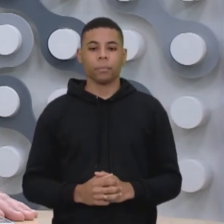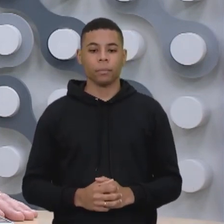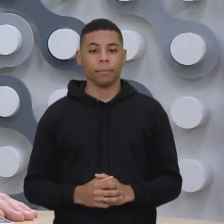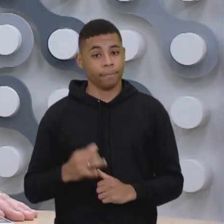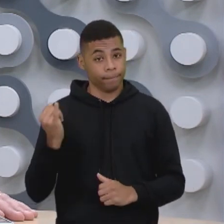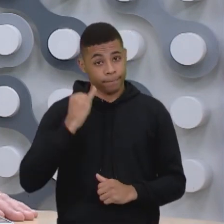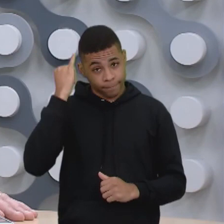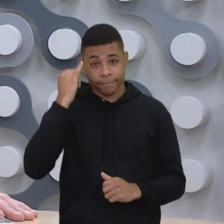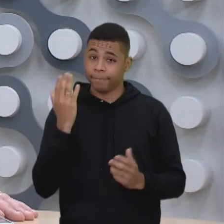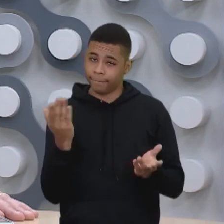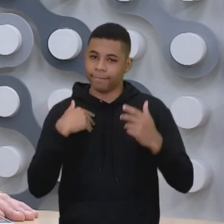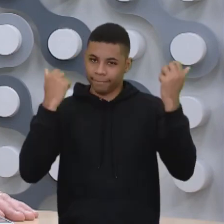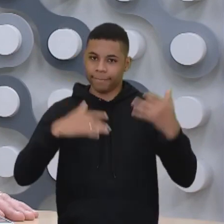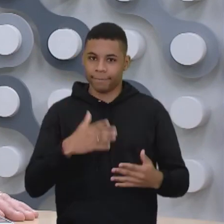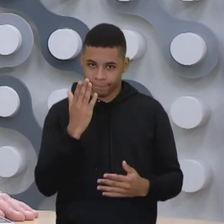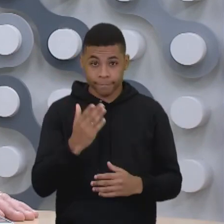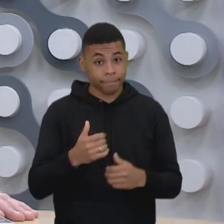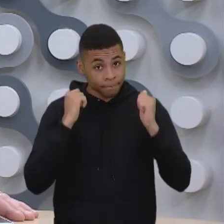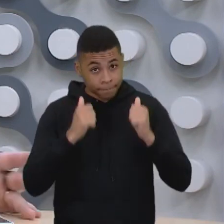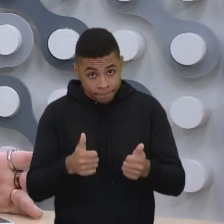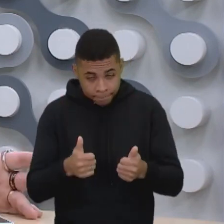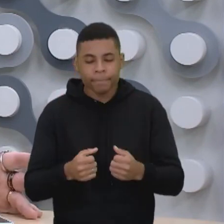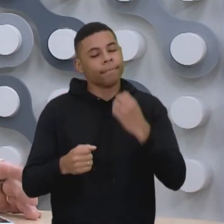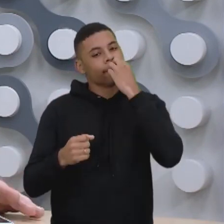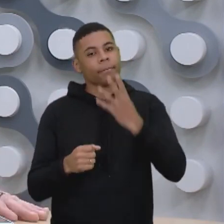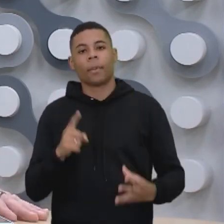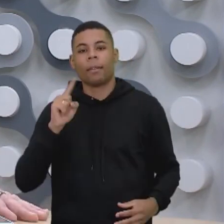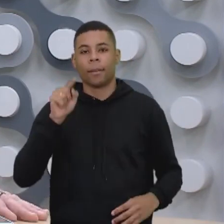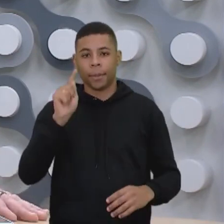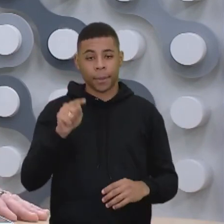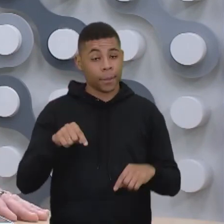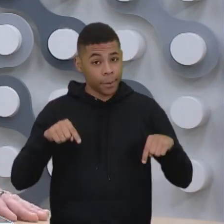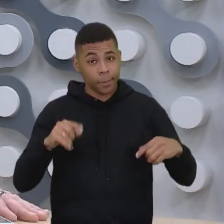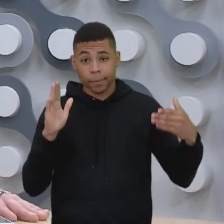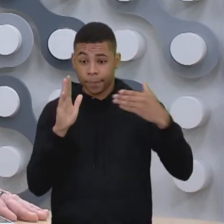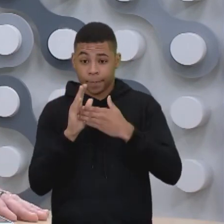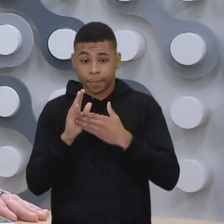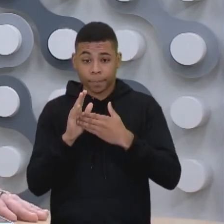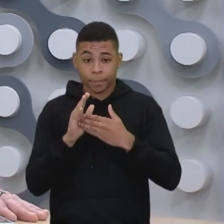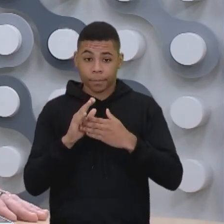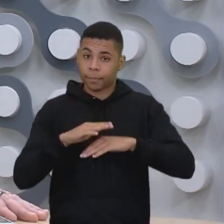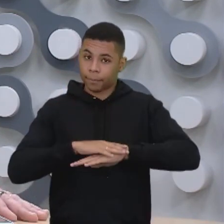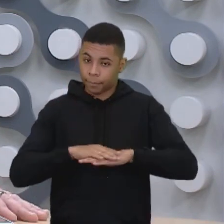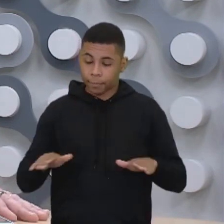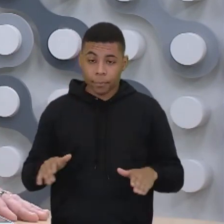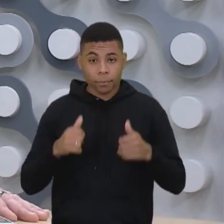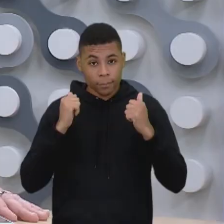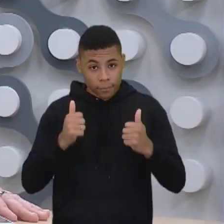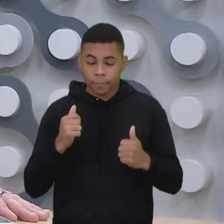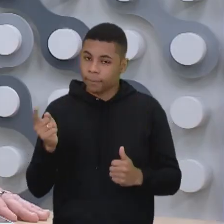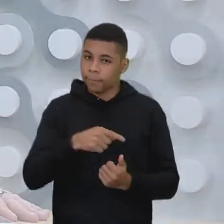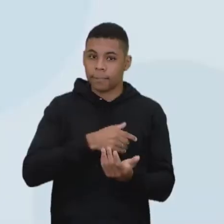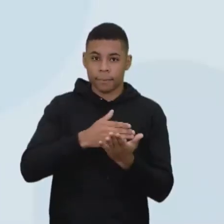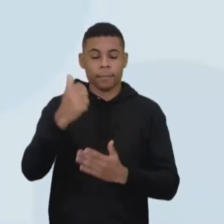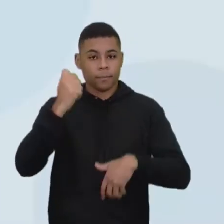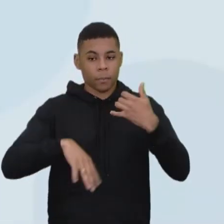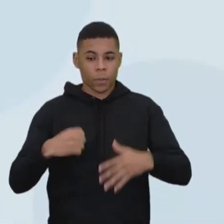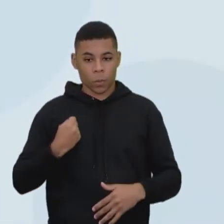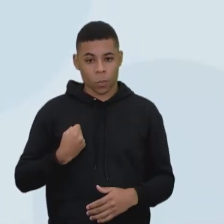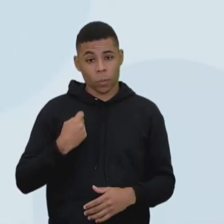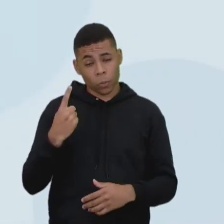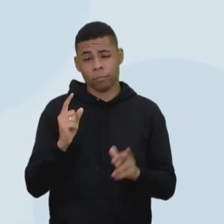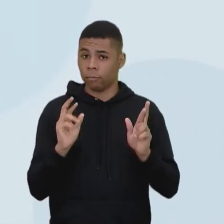é importante retratar isso, certo, galera? Então é isso aí, né? Por hoje aí deixamos aí essa introdução 1, espero que